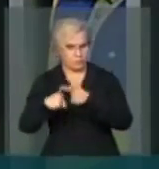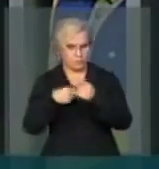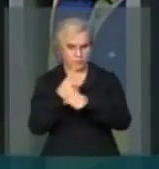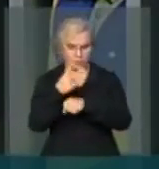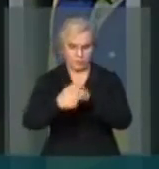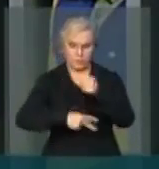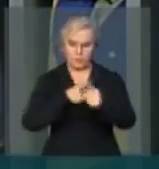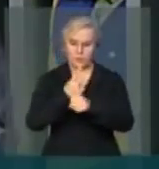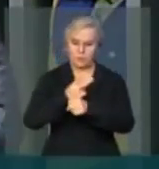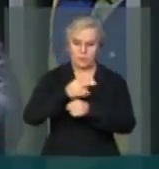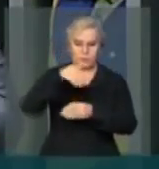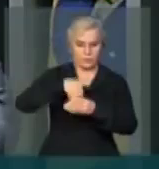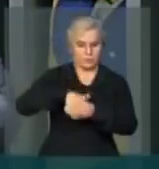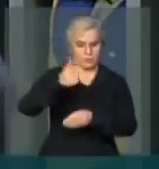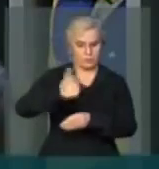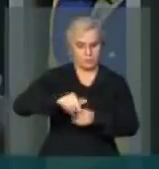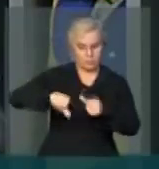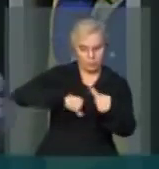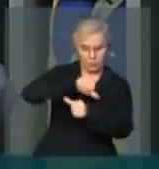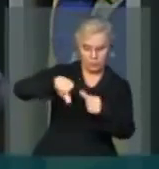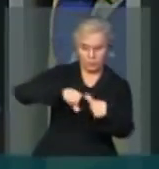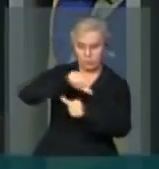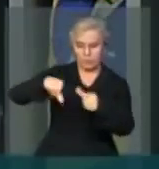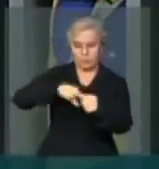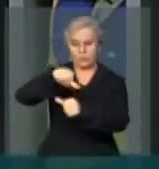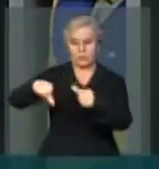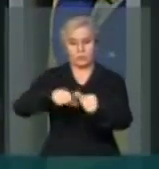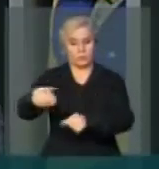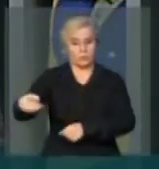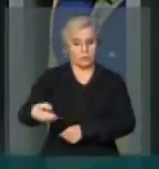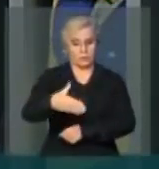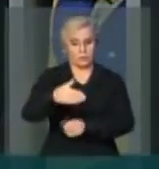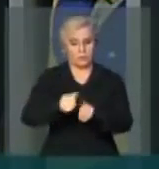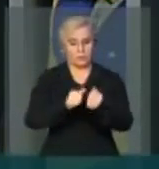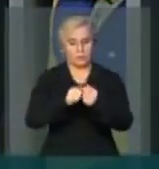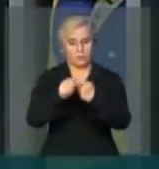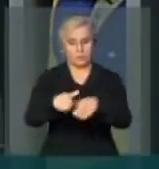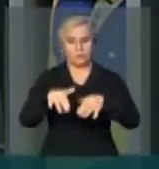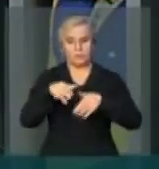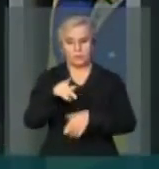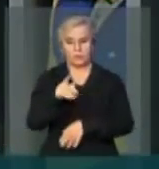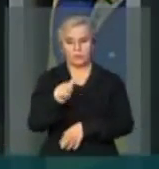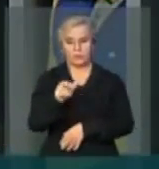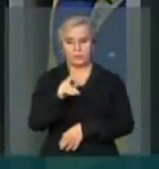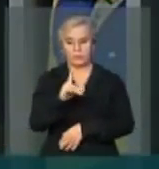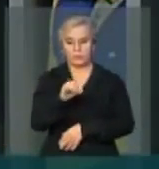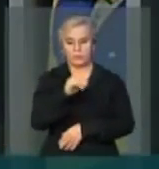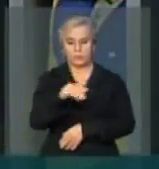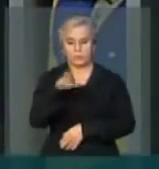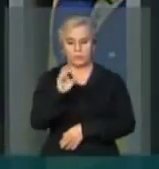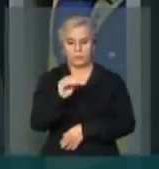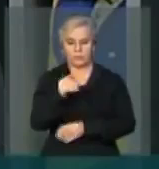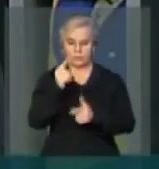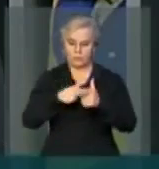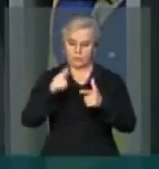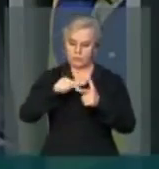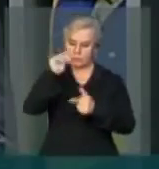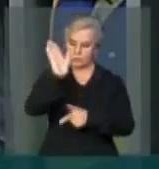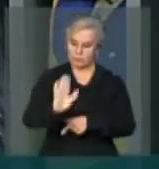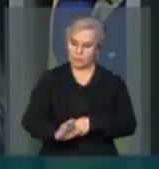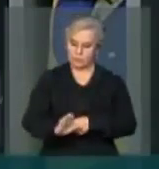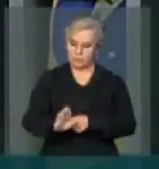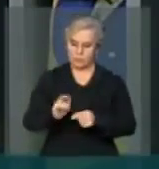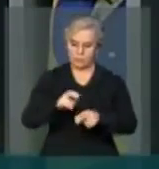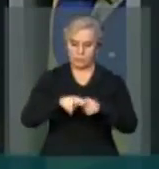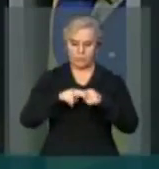novamente ele é eleito e muda, reforma, renova, oxigena o parlamento. A crise brasileira é do